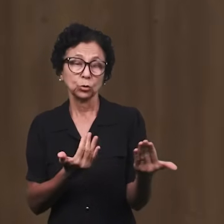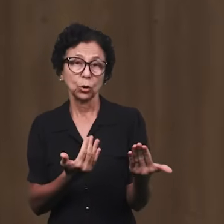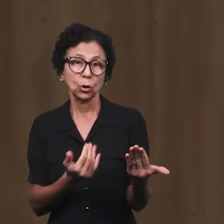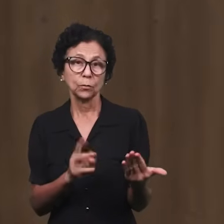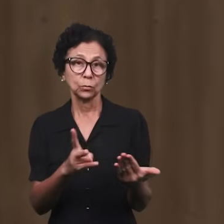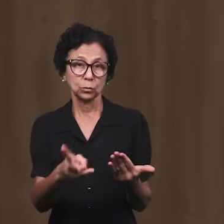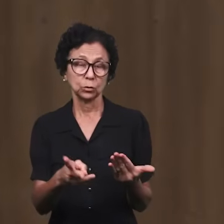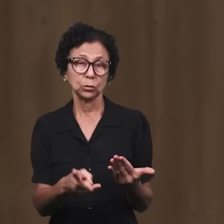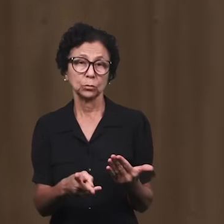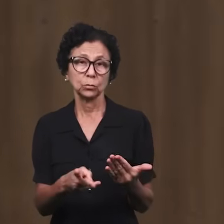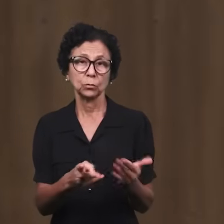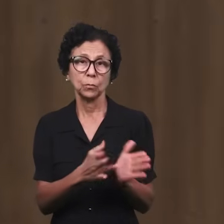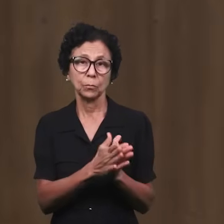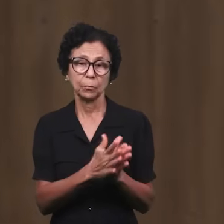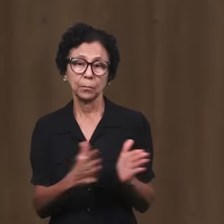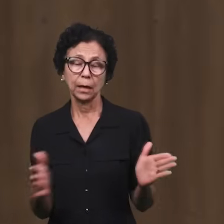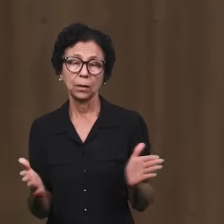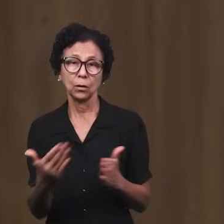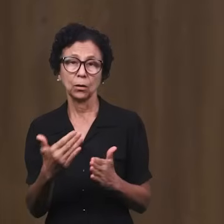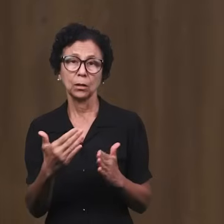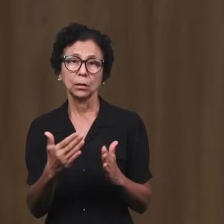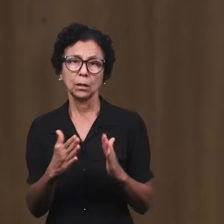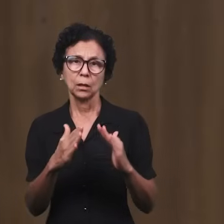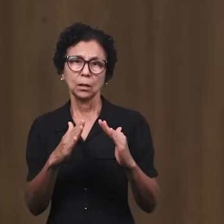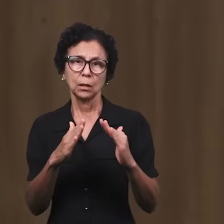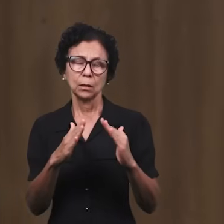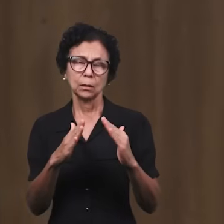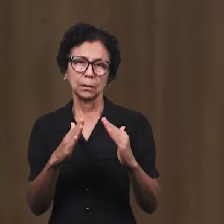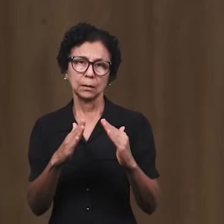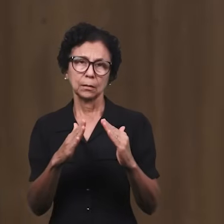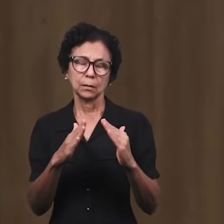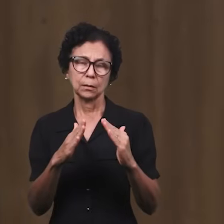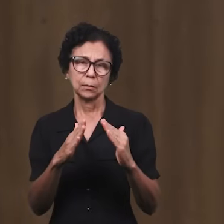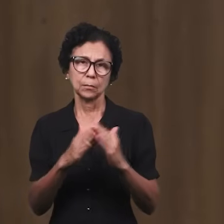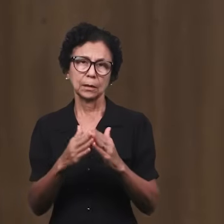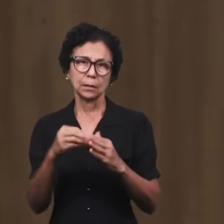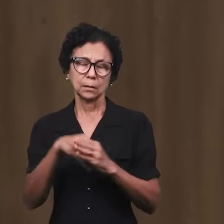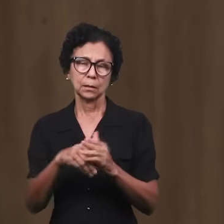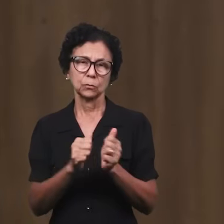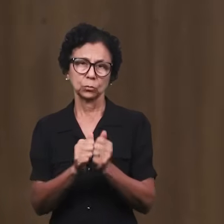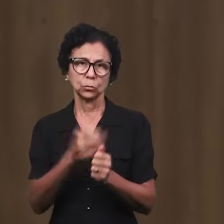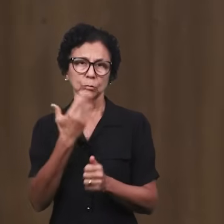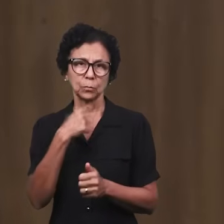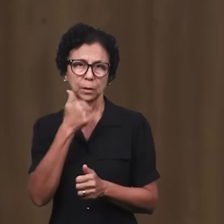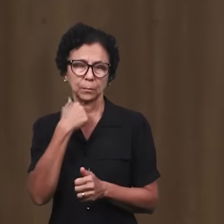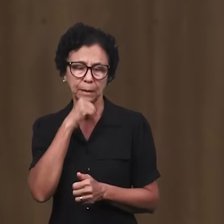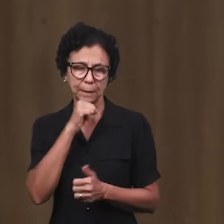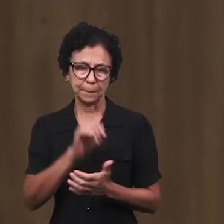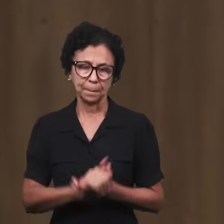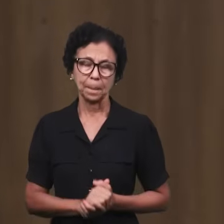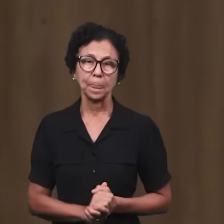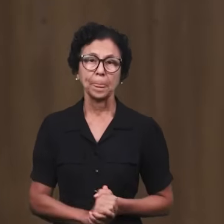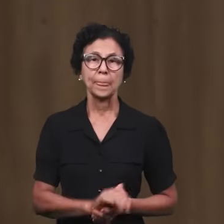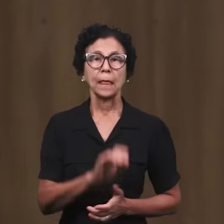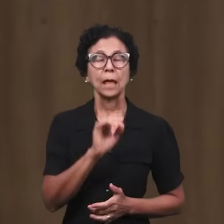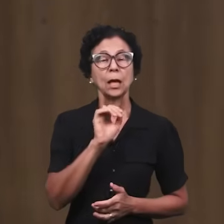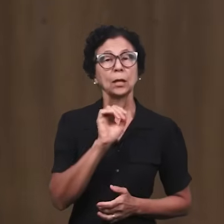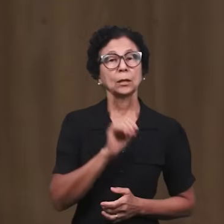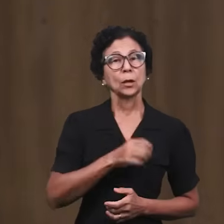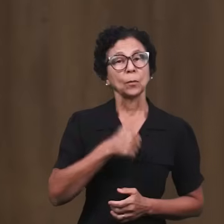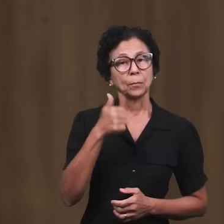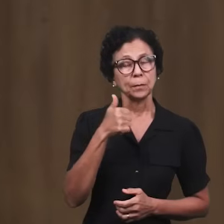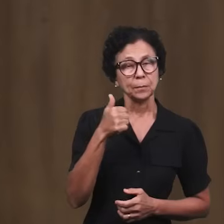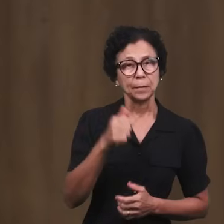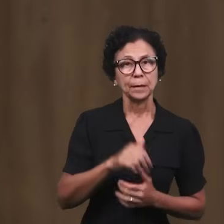aproveitar. Então, os especialistas dão algumas dicas. Primeiro é você preparar uma reserva de emergência. Isso